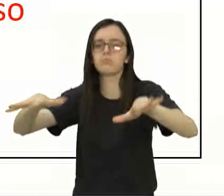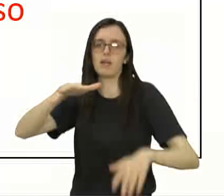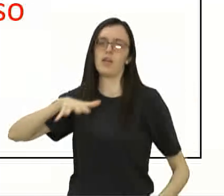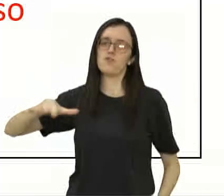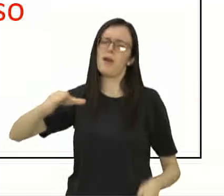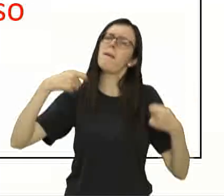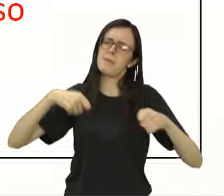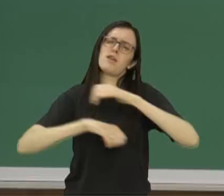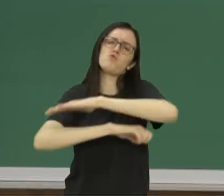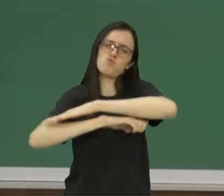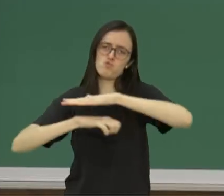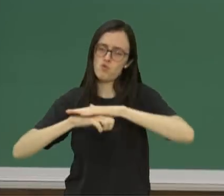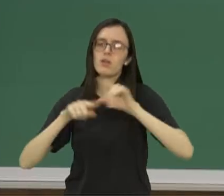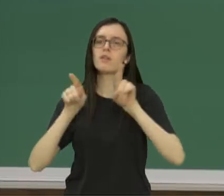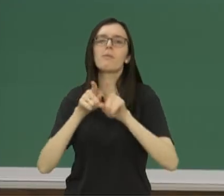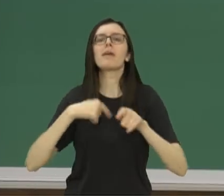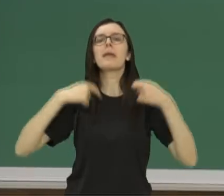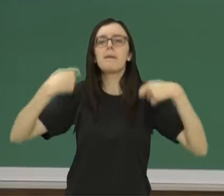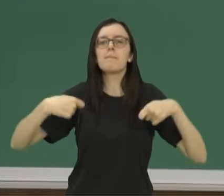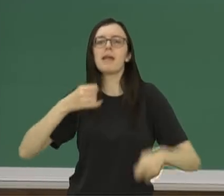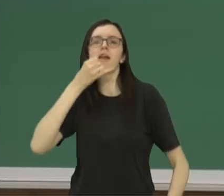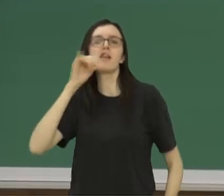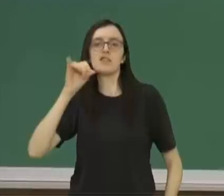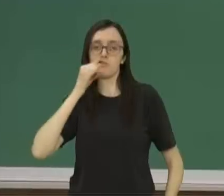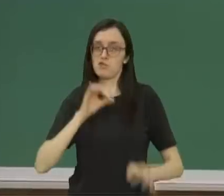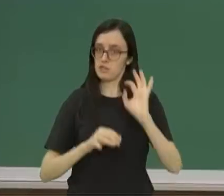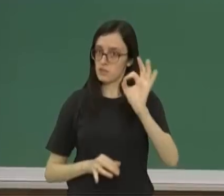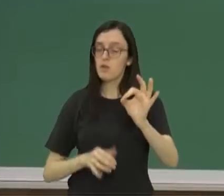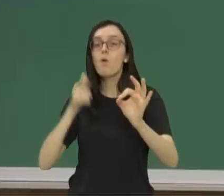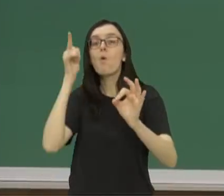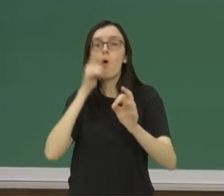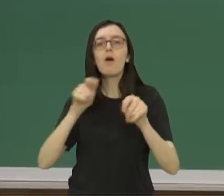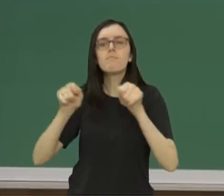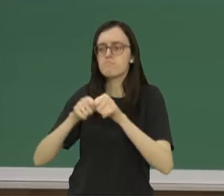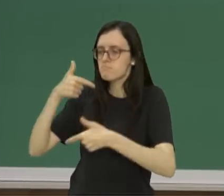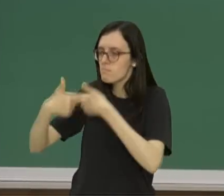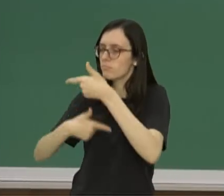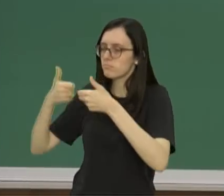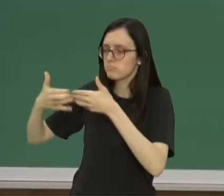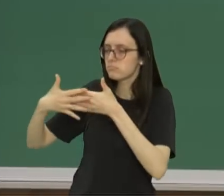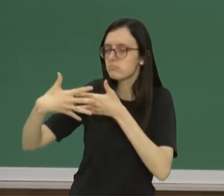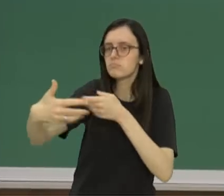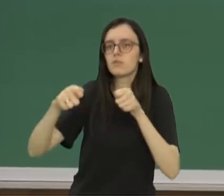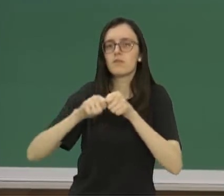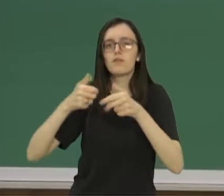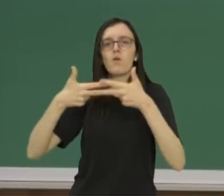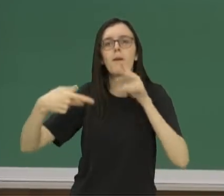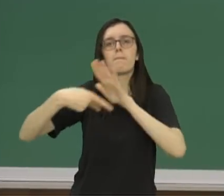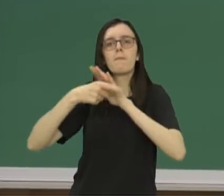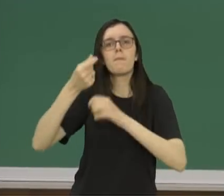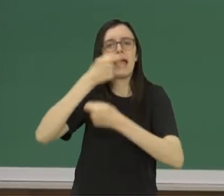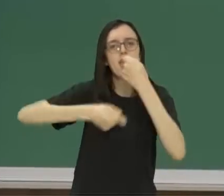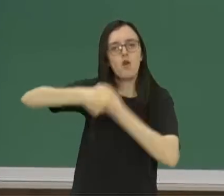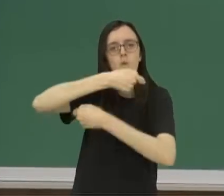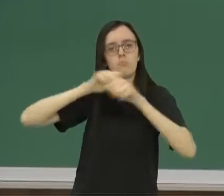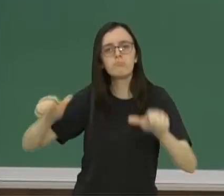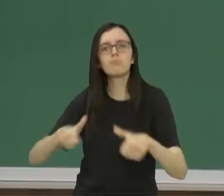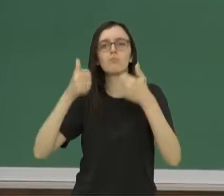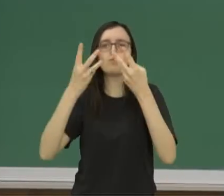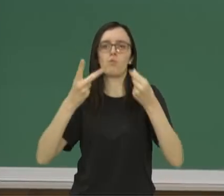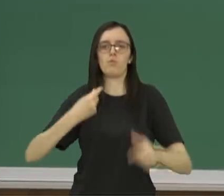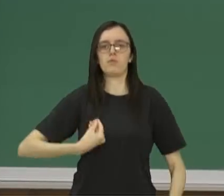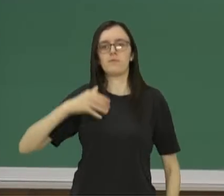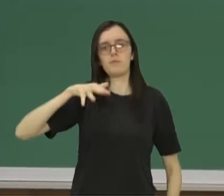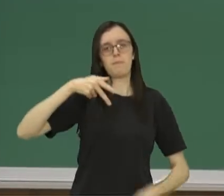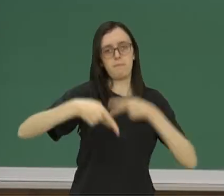preciso de infraestrutura e eu preciso de energia, né? Para que eu possa ali trabalhar atividades econômicas para melhorar a qualidade de vida